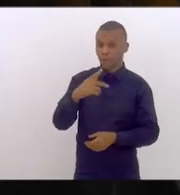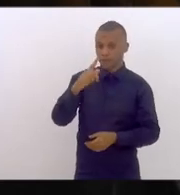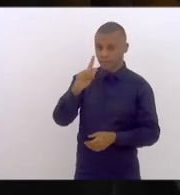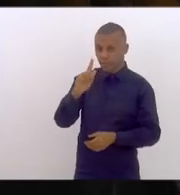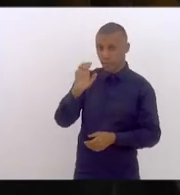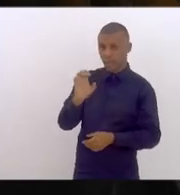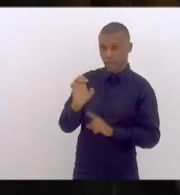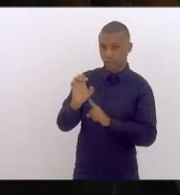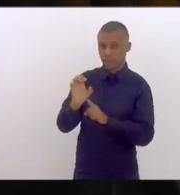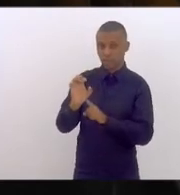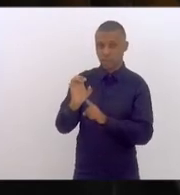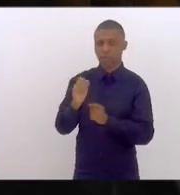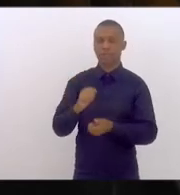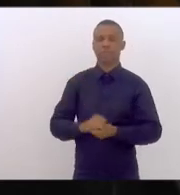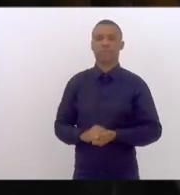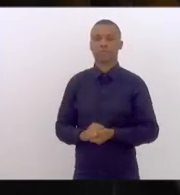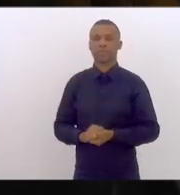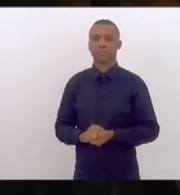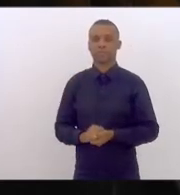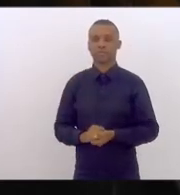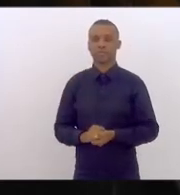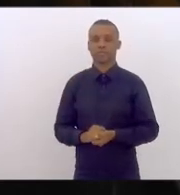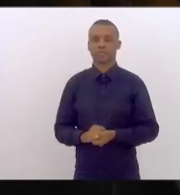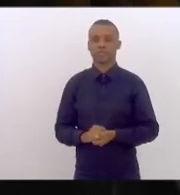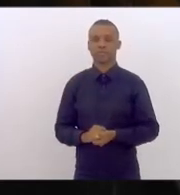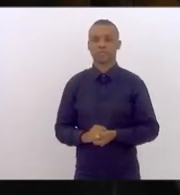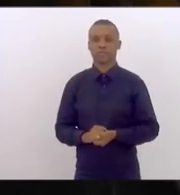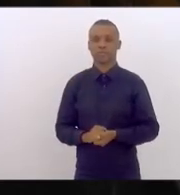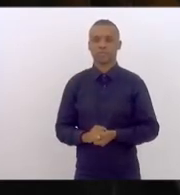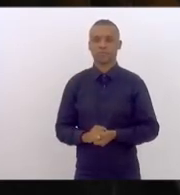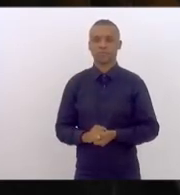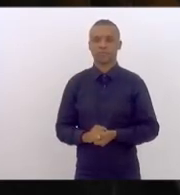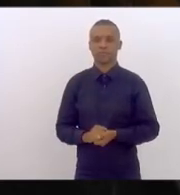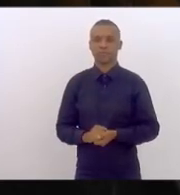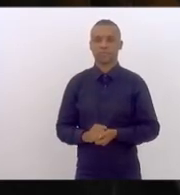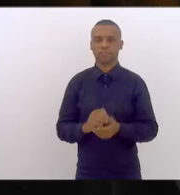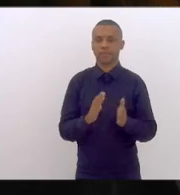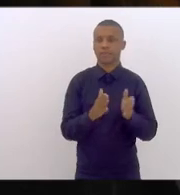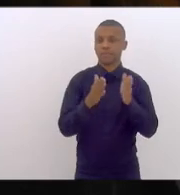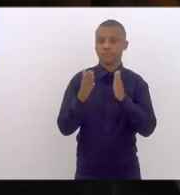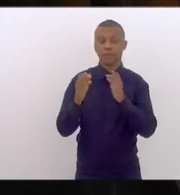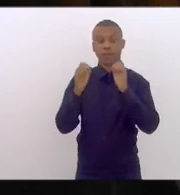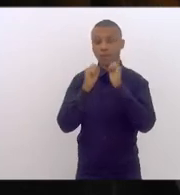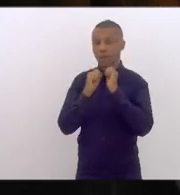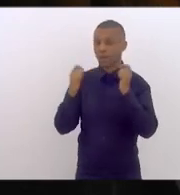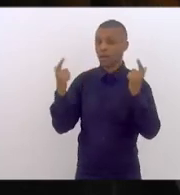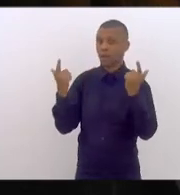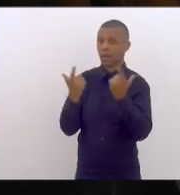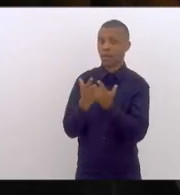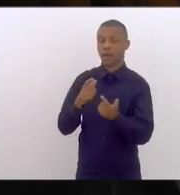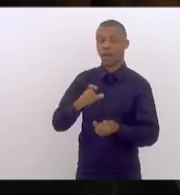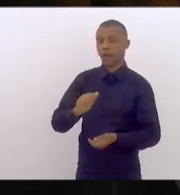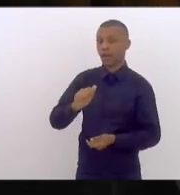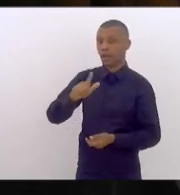do Estado e a Assembleia Legislativa